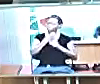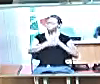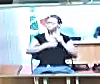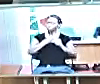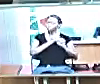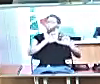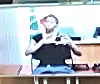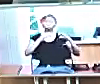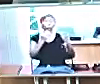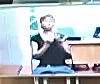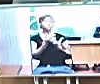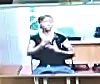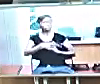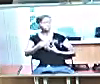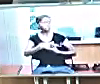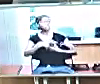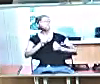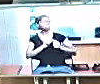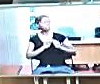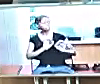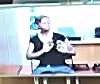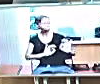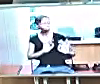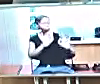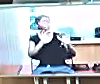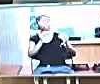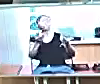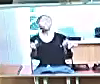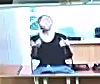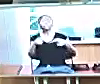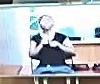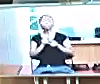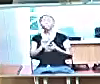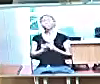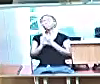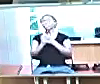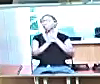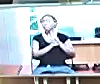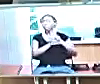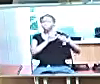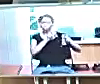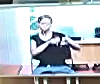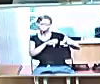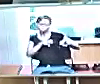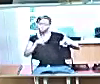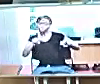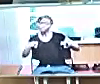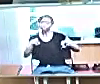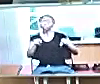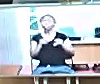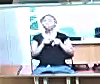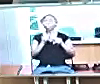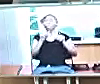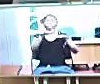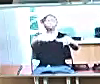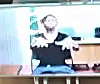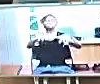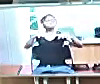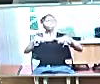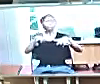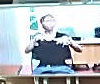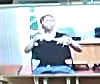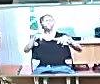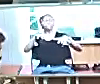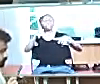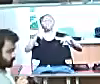esse processo tem tido queria cumprimentar aqui os representantes que estão na mesa também aqui na na platéia de movimentos sociais